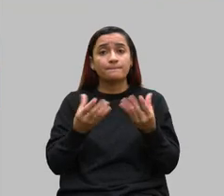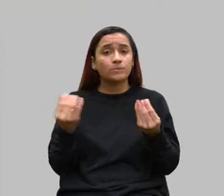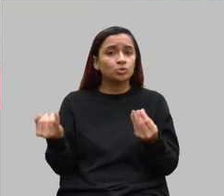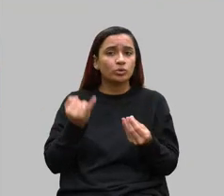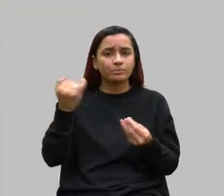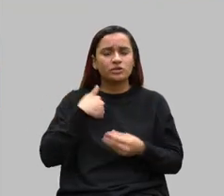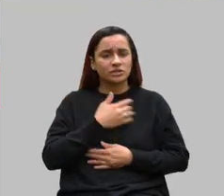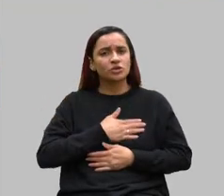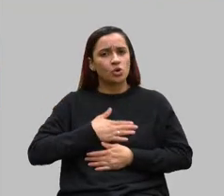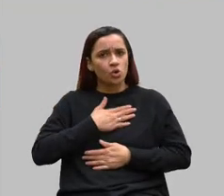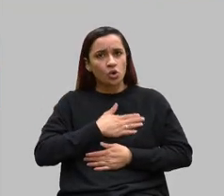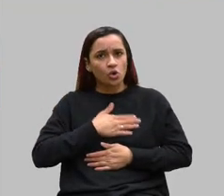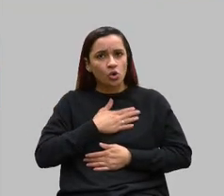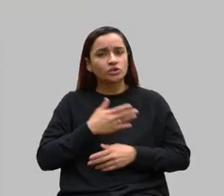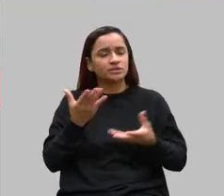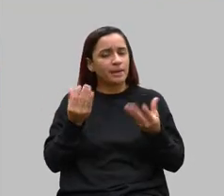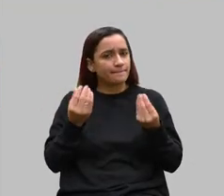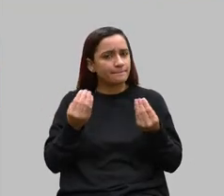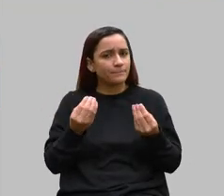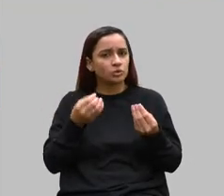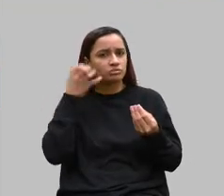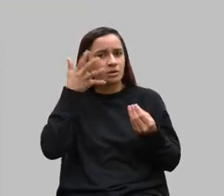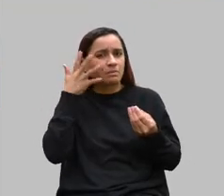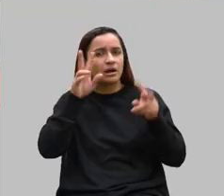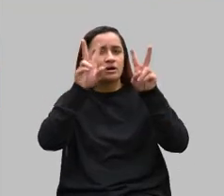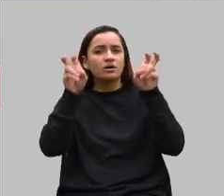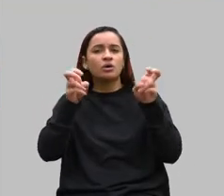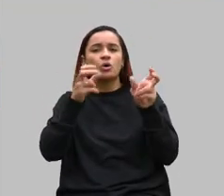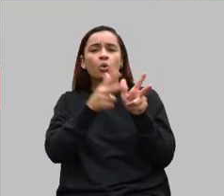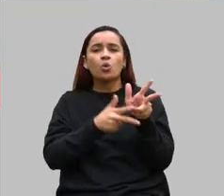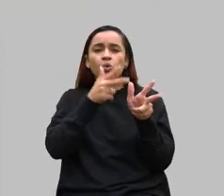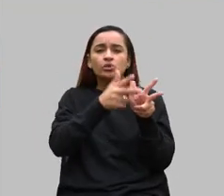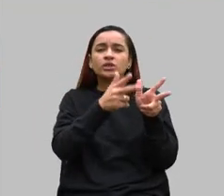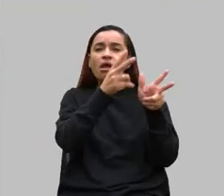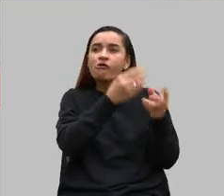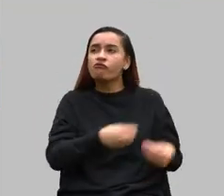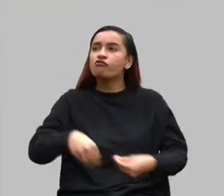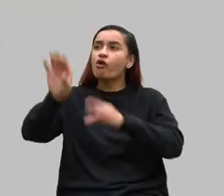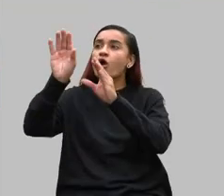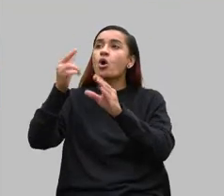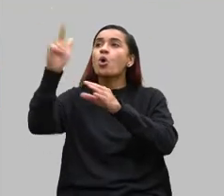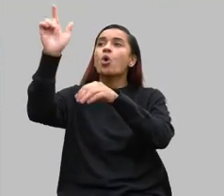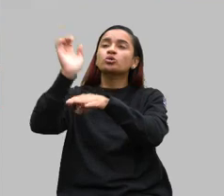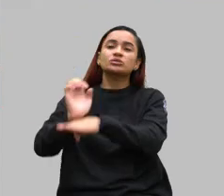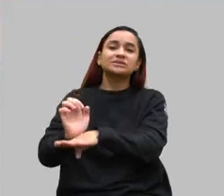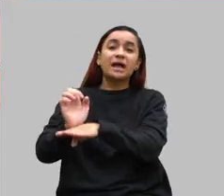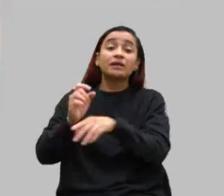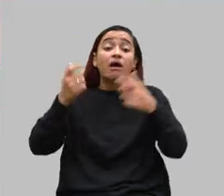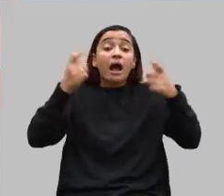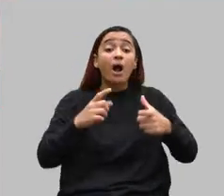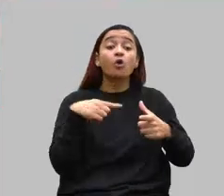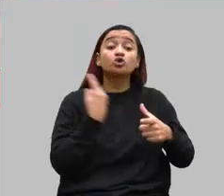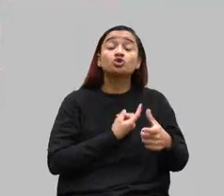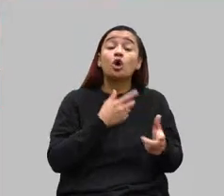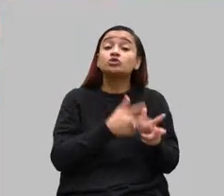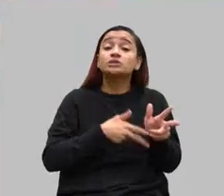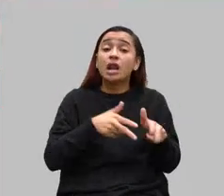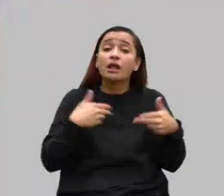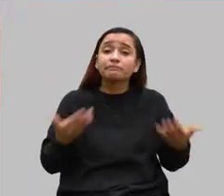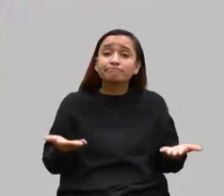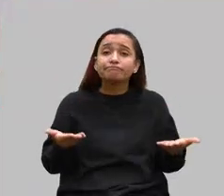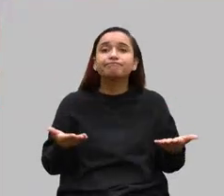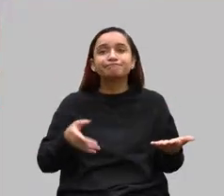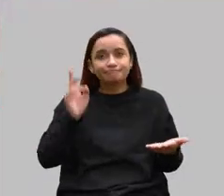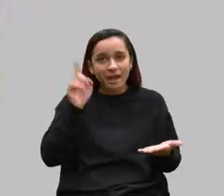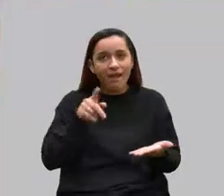desses desses dizeres O trem foi para os outros estados Cadê o nosso trem é verdade trens de